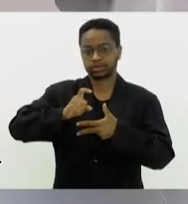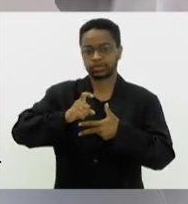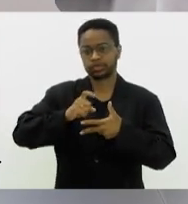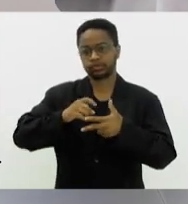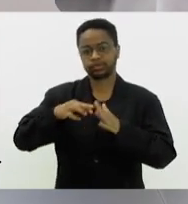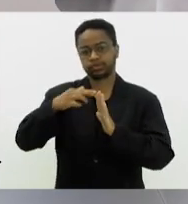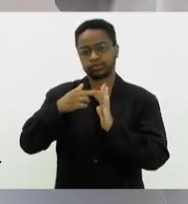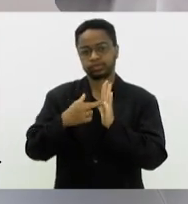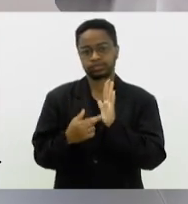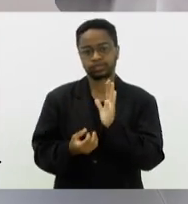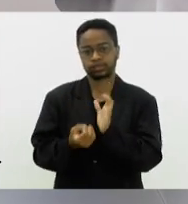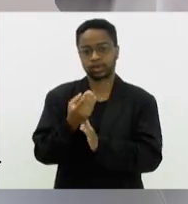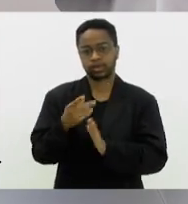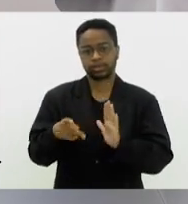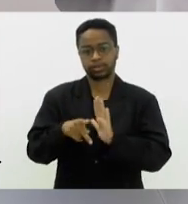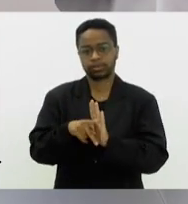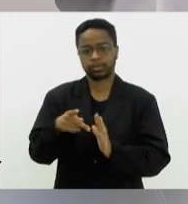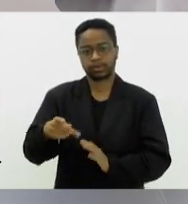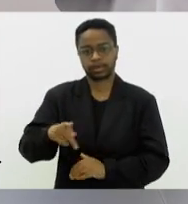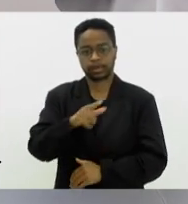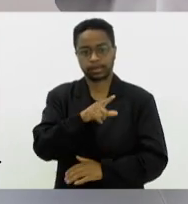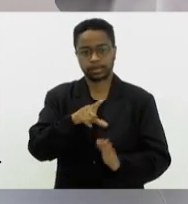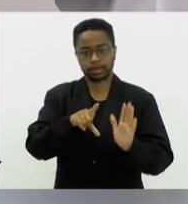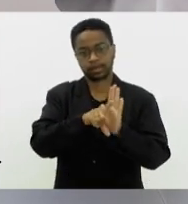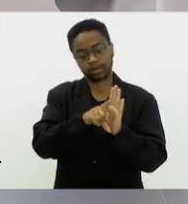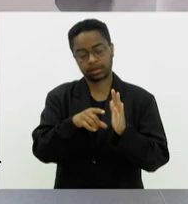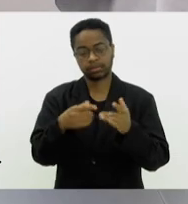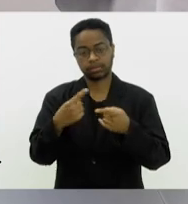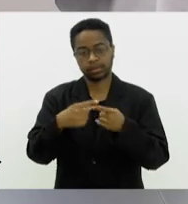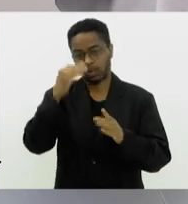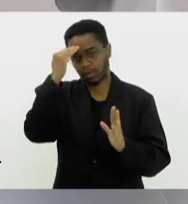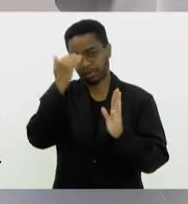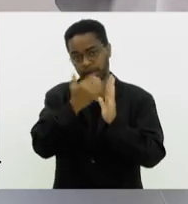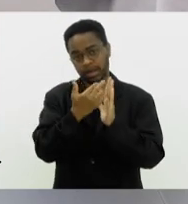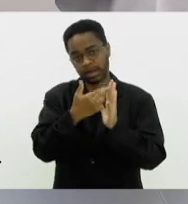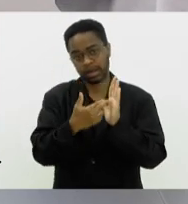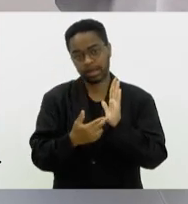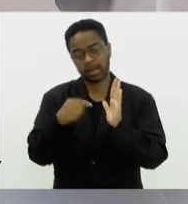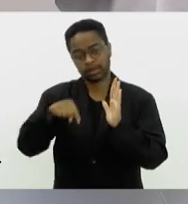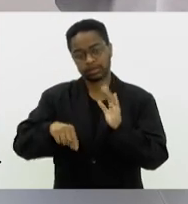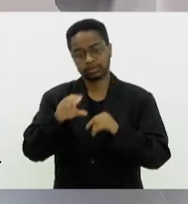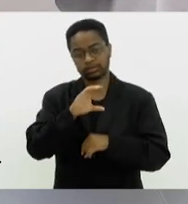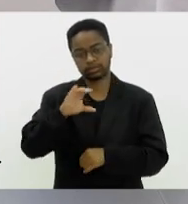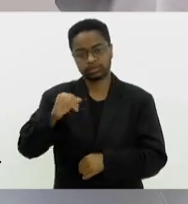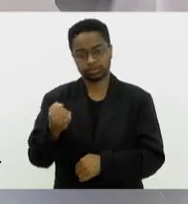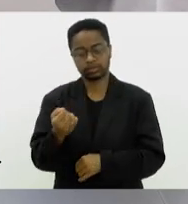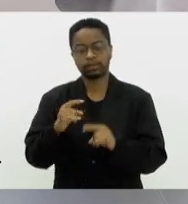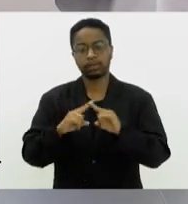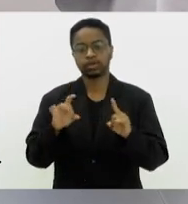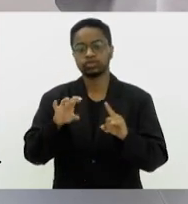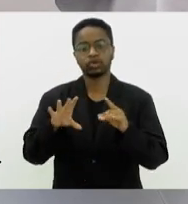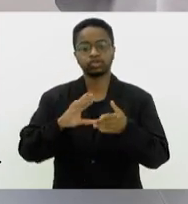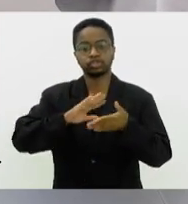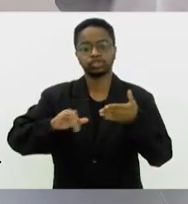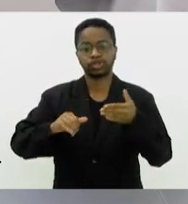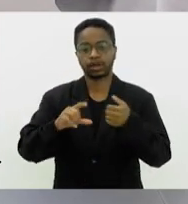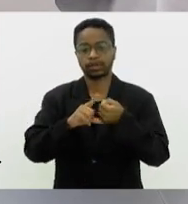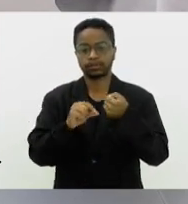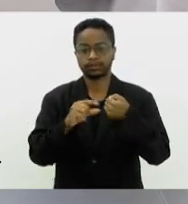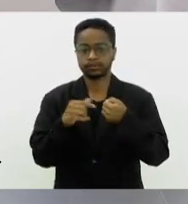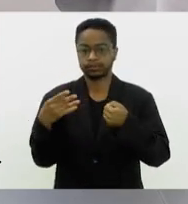lei, cumprindo uma súmula nossa aqui da CCJ, mas pareceria pela constitucionalidade apenas com essa supressão. E